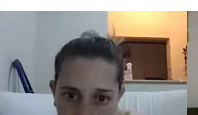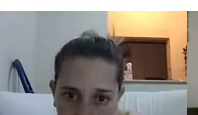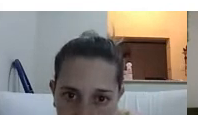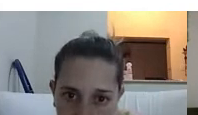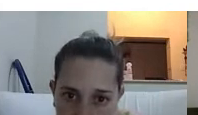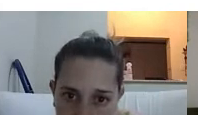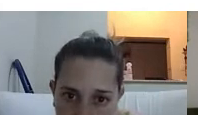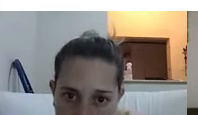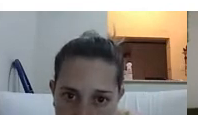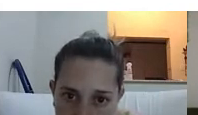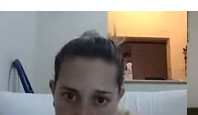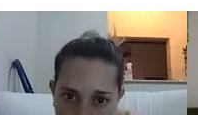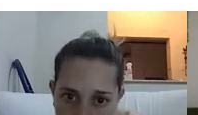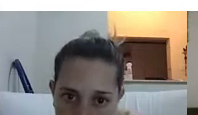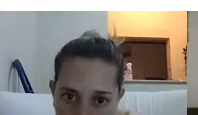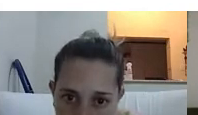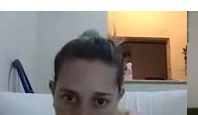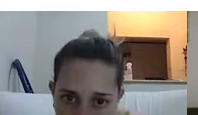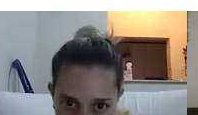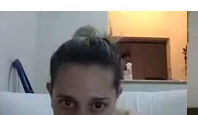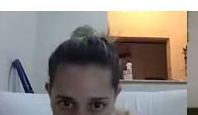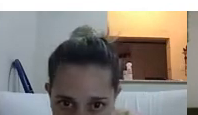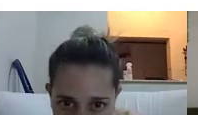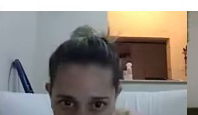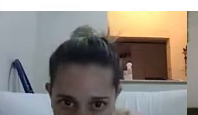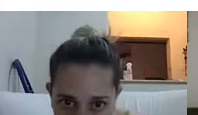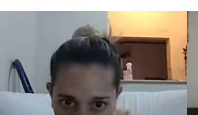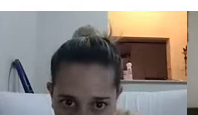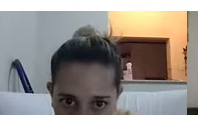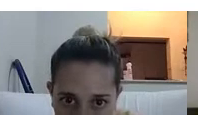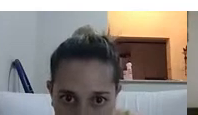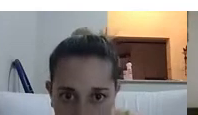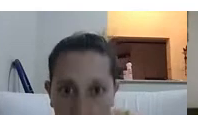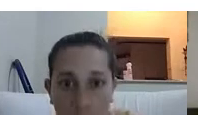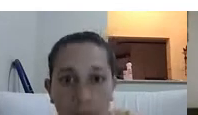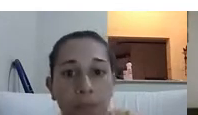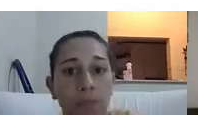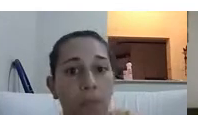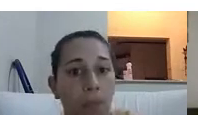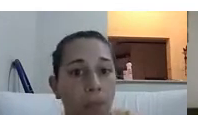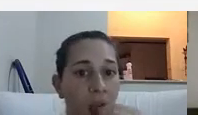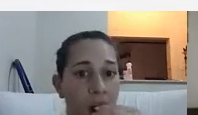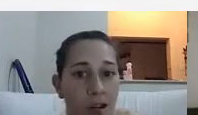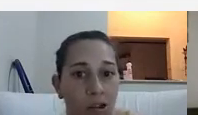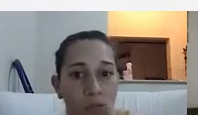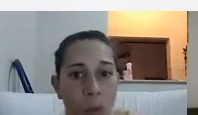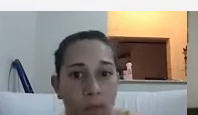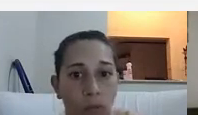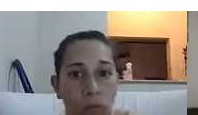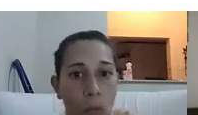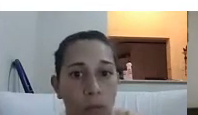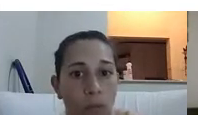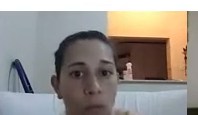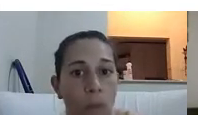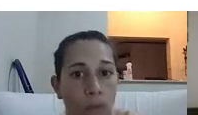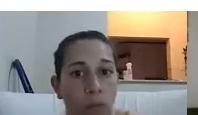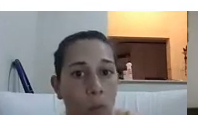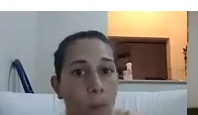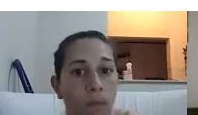ó. Tá? É onde a gente tem que parar para a prova. Não adianta eu abrir aqui na 3 que vocês não têm